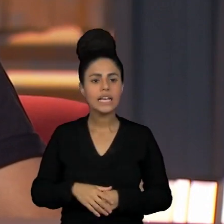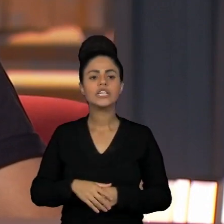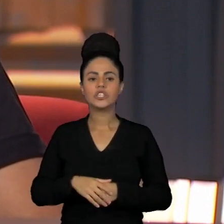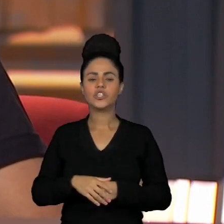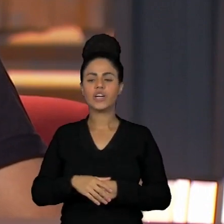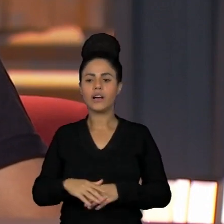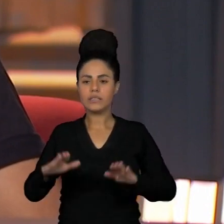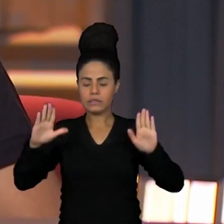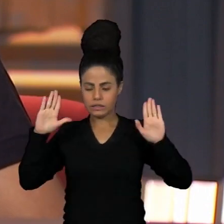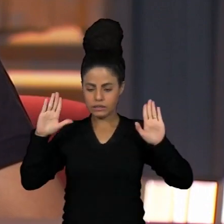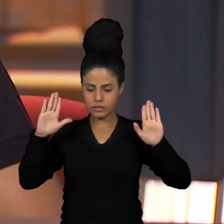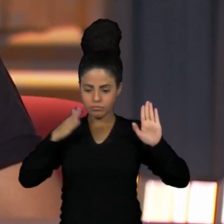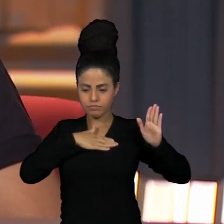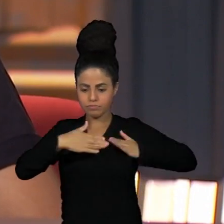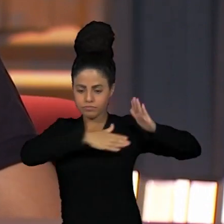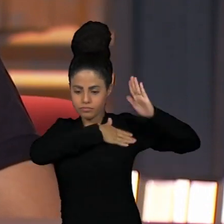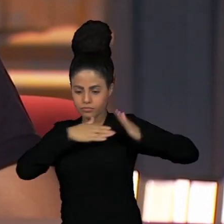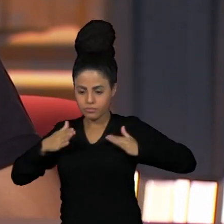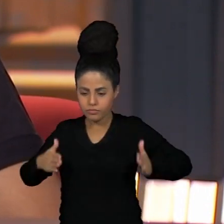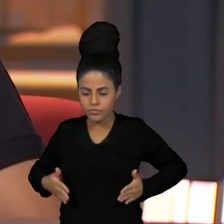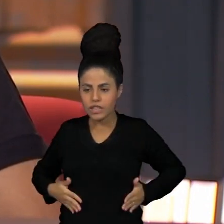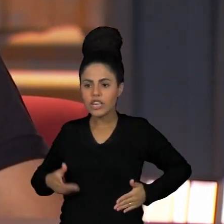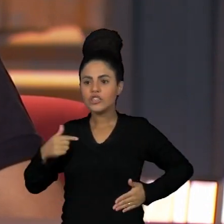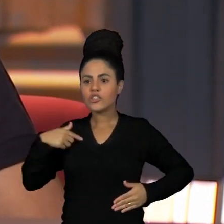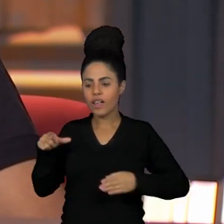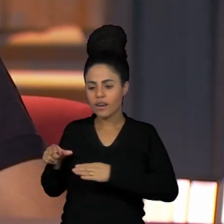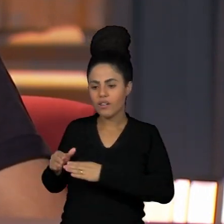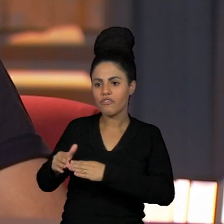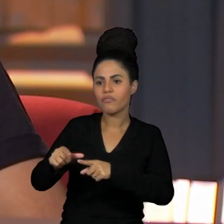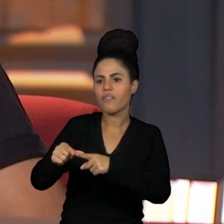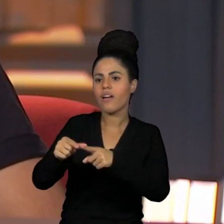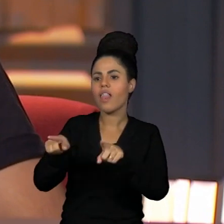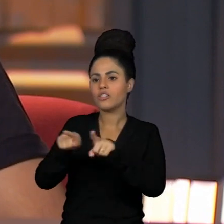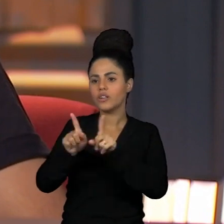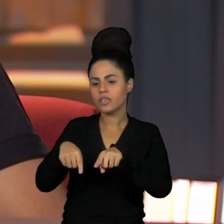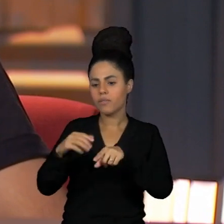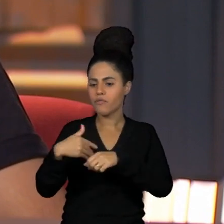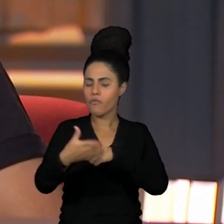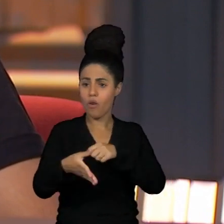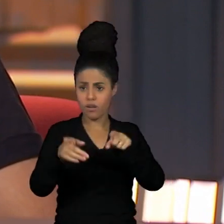enquadrado inúmeras vezes na quebrada, por exemplo, e até fora dela também,